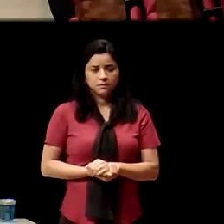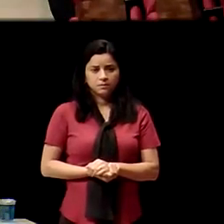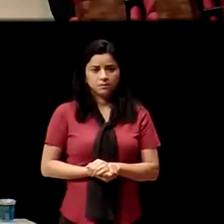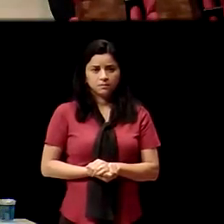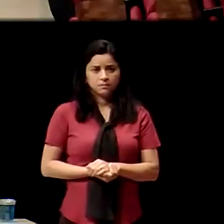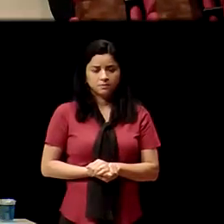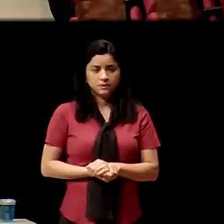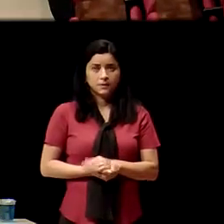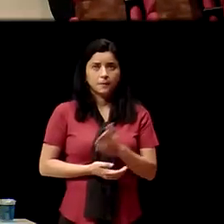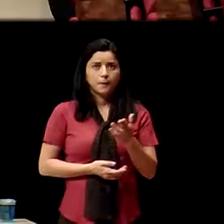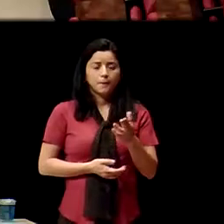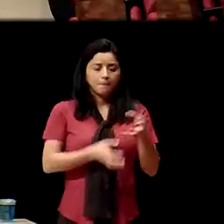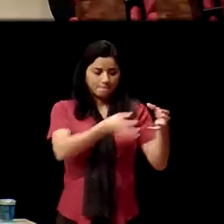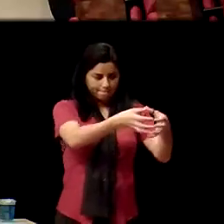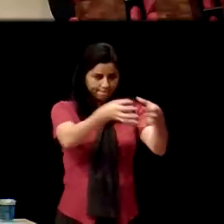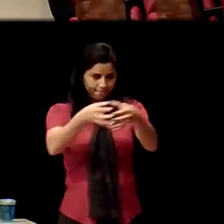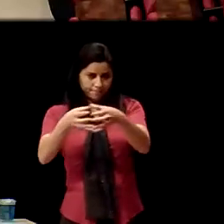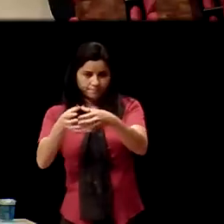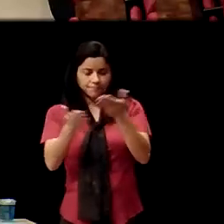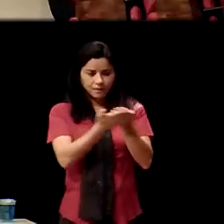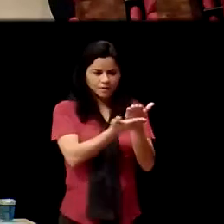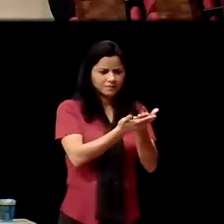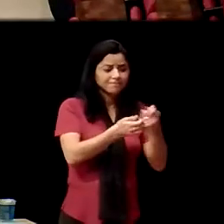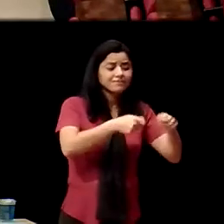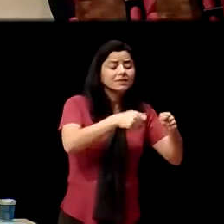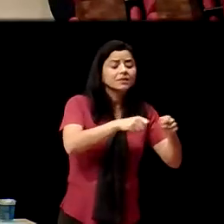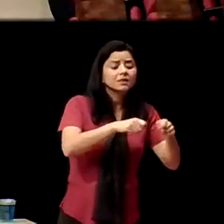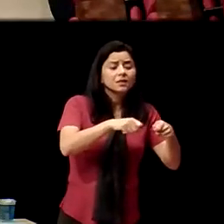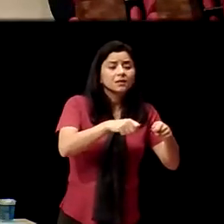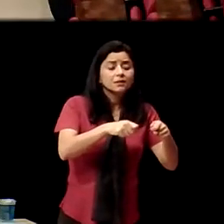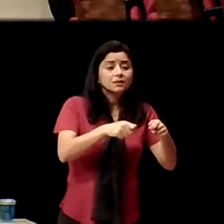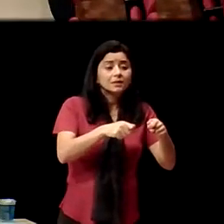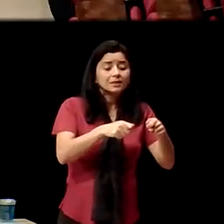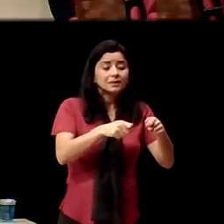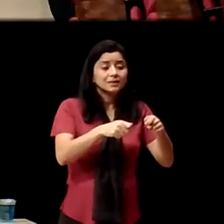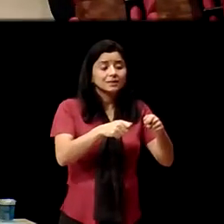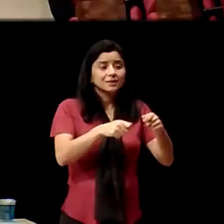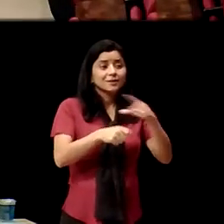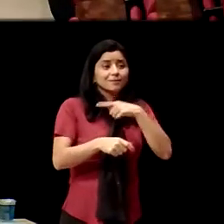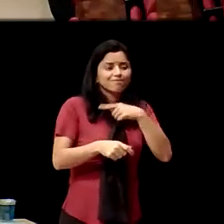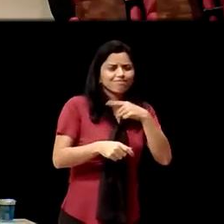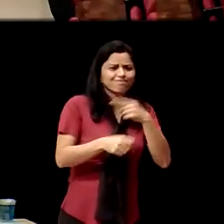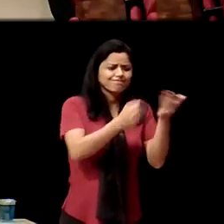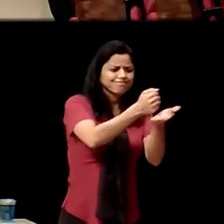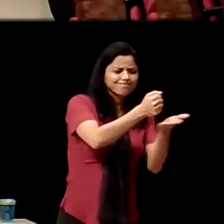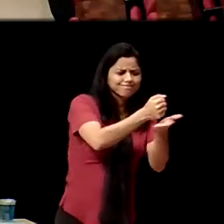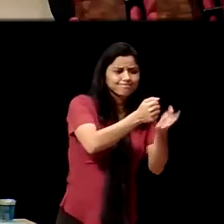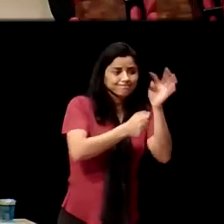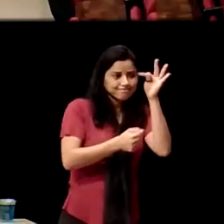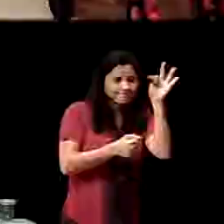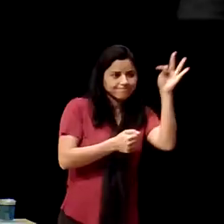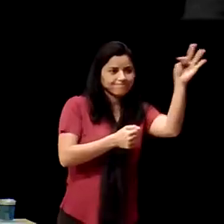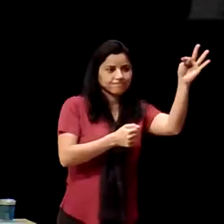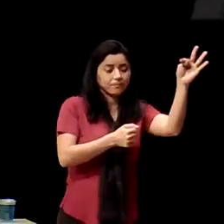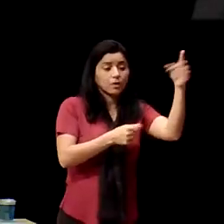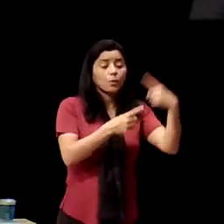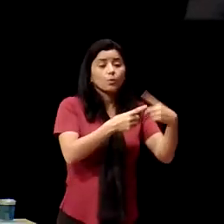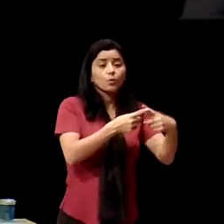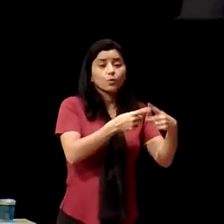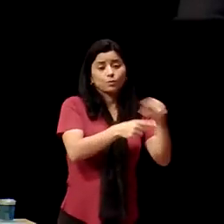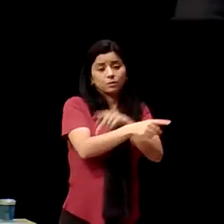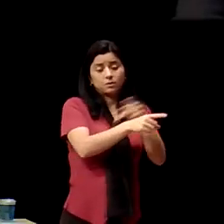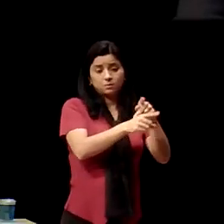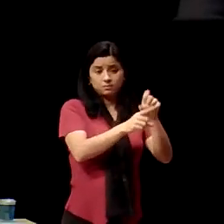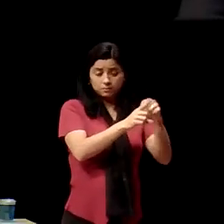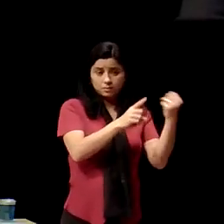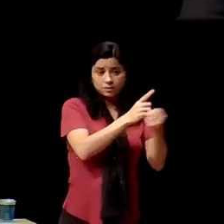pedagogical expertise. Esses grupos de estudos, eles precisam providenciar a fundamentação teórica para que a pedagogia social possa